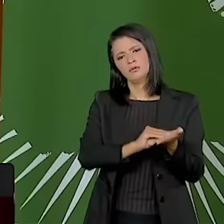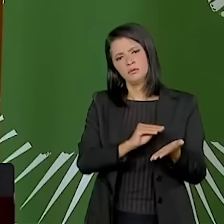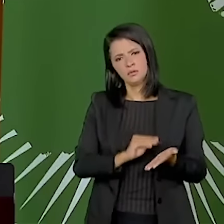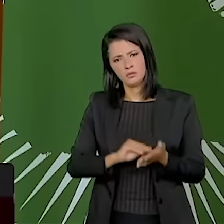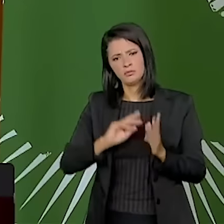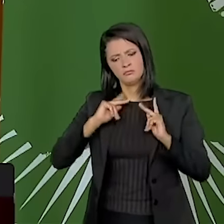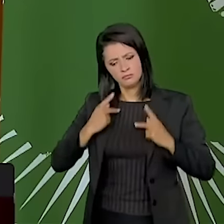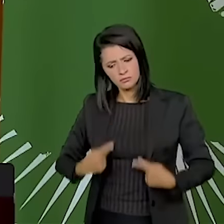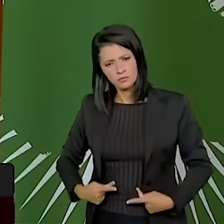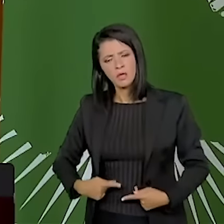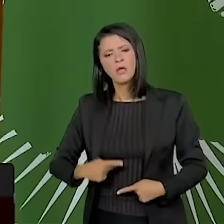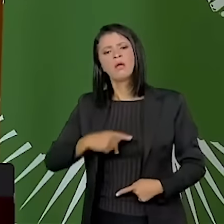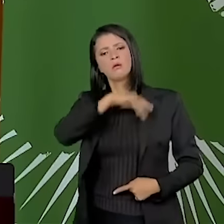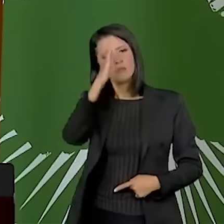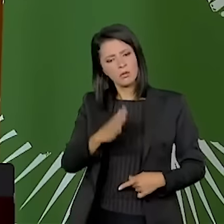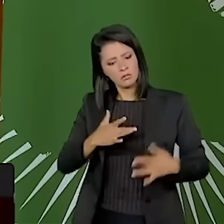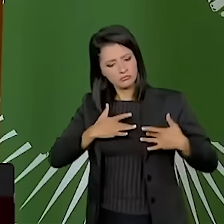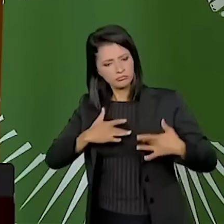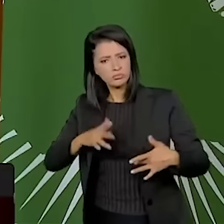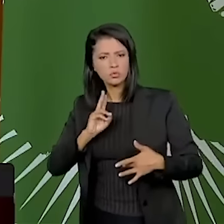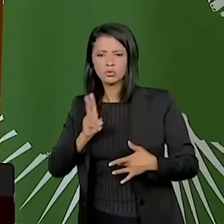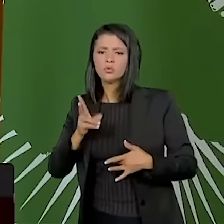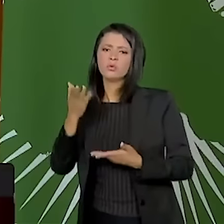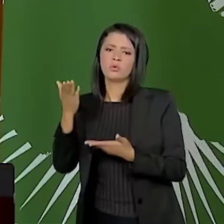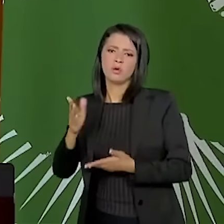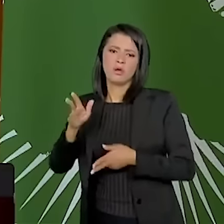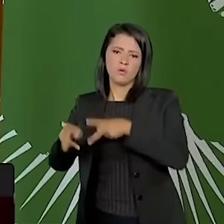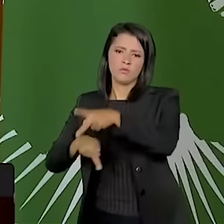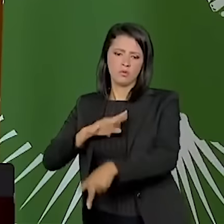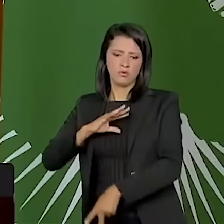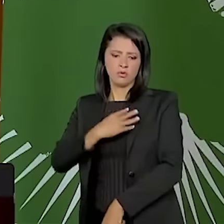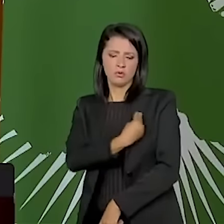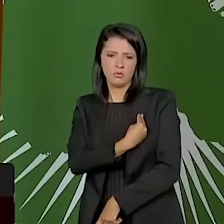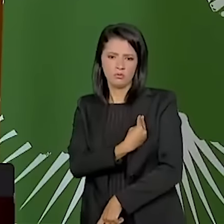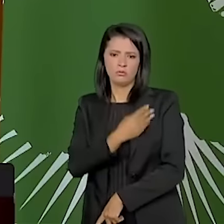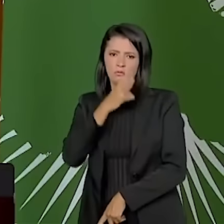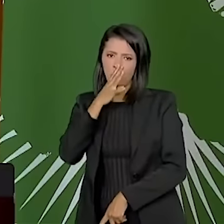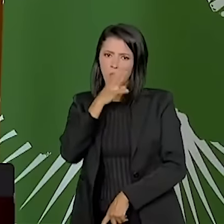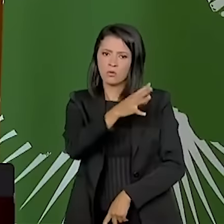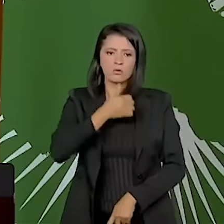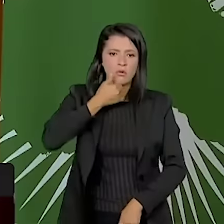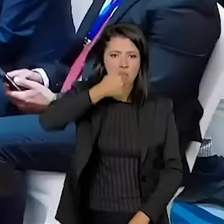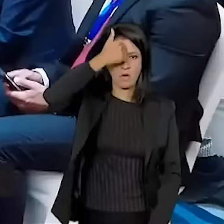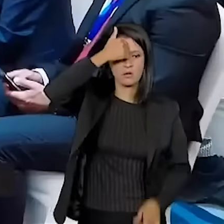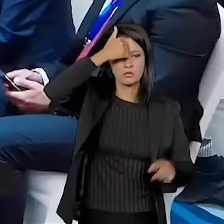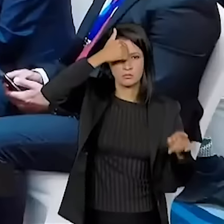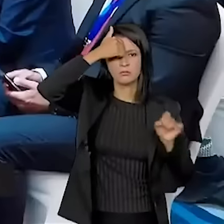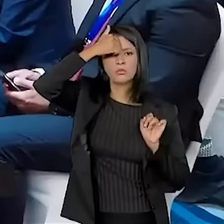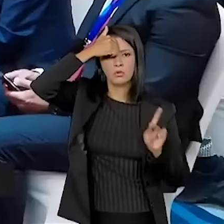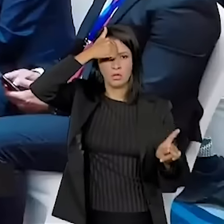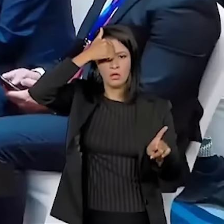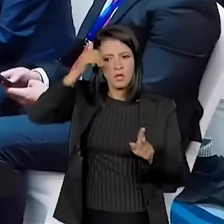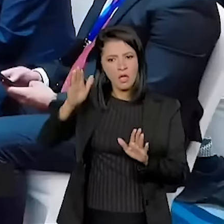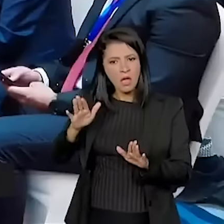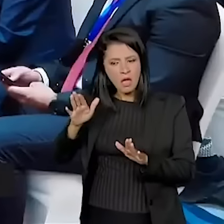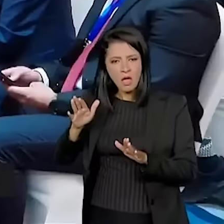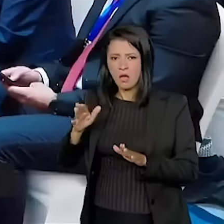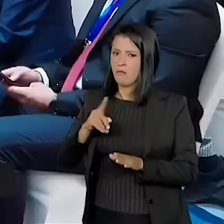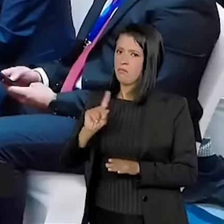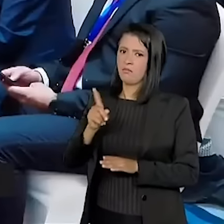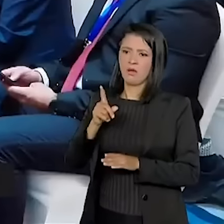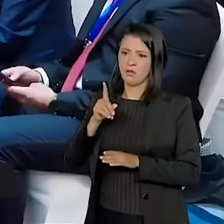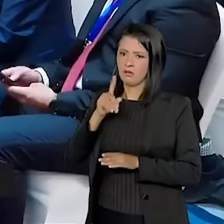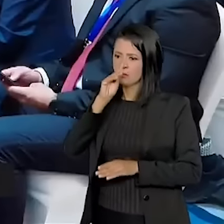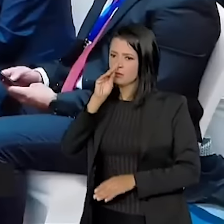Brasil continua solidário ao povo palestino. O Brasil condenou o Hamas. sabe? Mas o Brasil não pode deixar